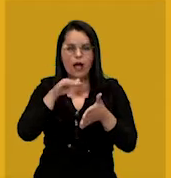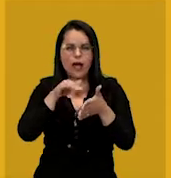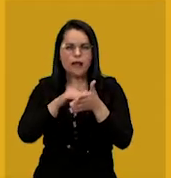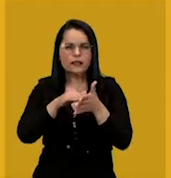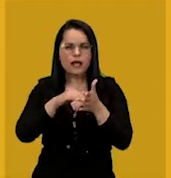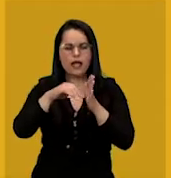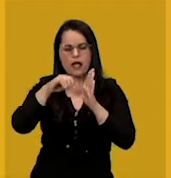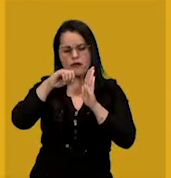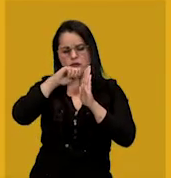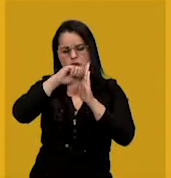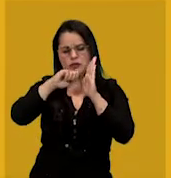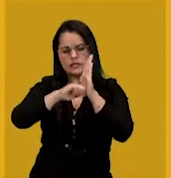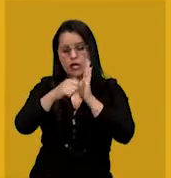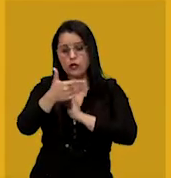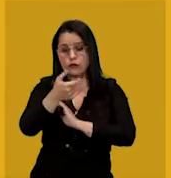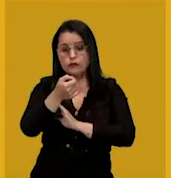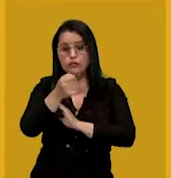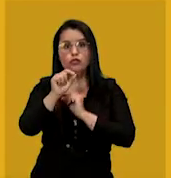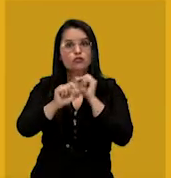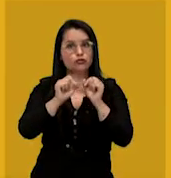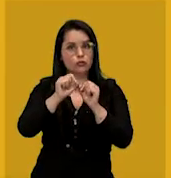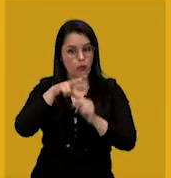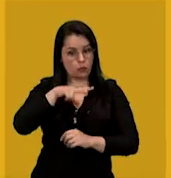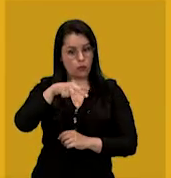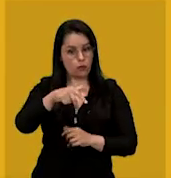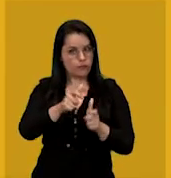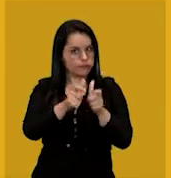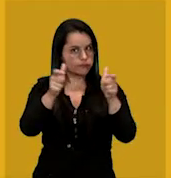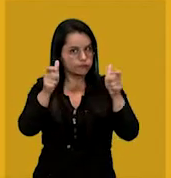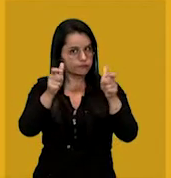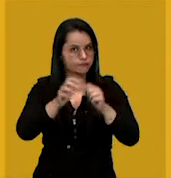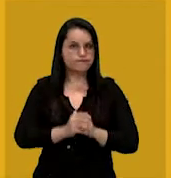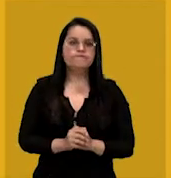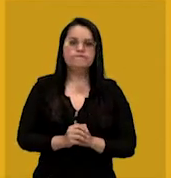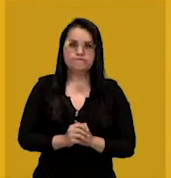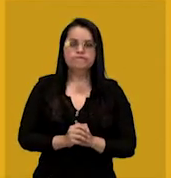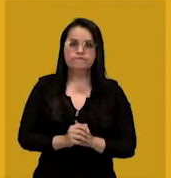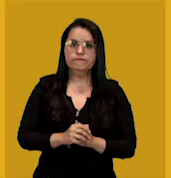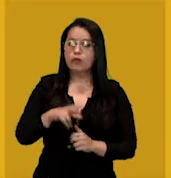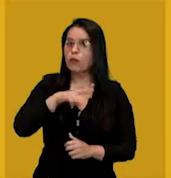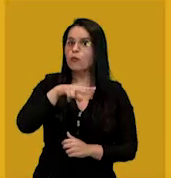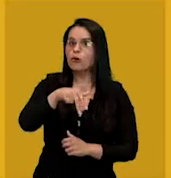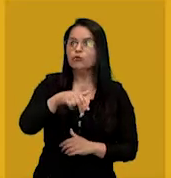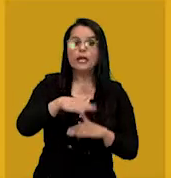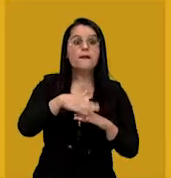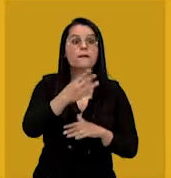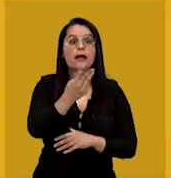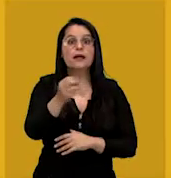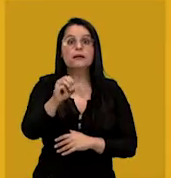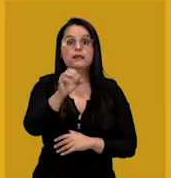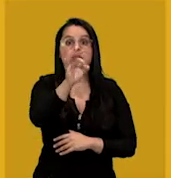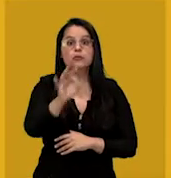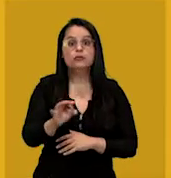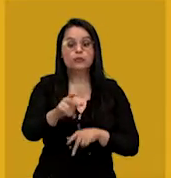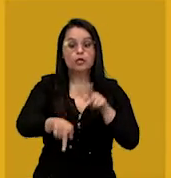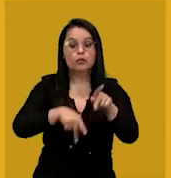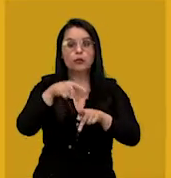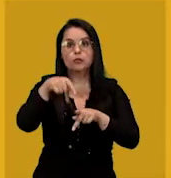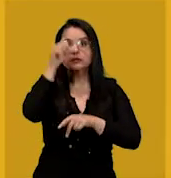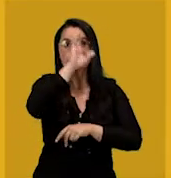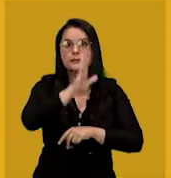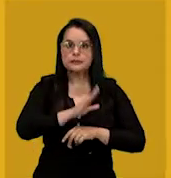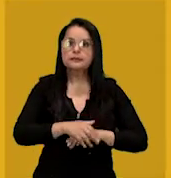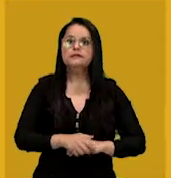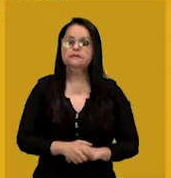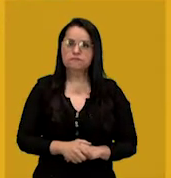século XX, o predomínio era dos portugueses. Os portugueses eram mais de 30% da população brasileira.